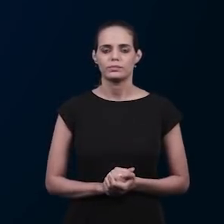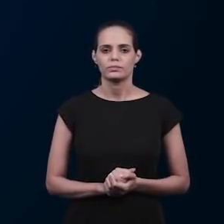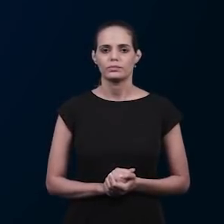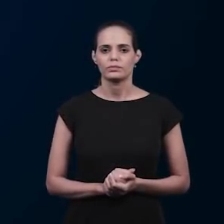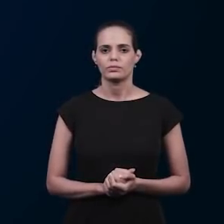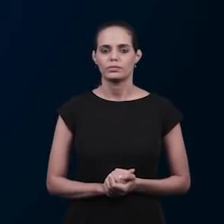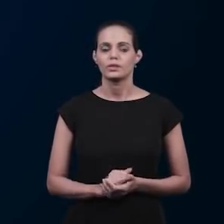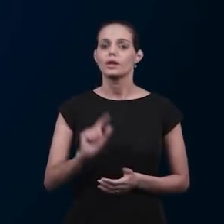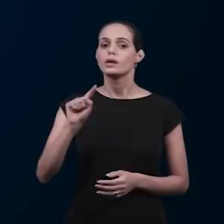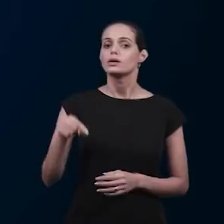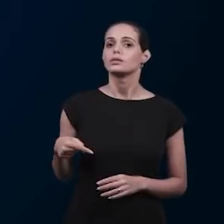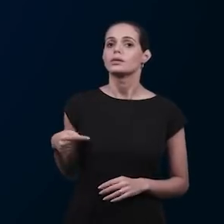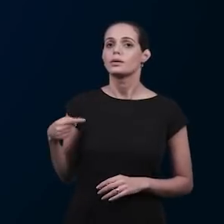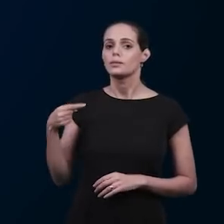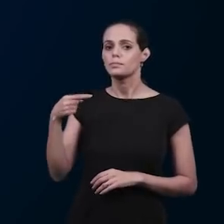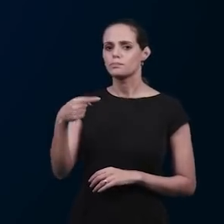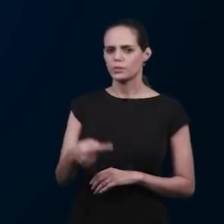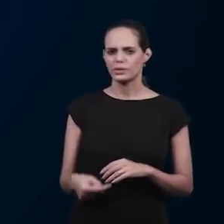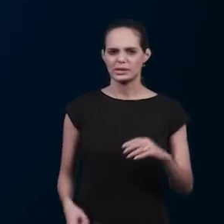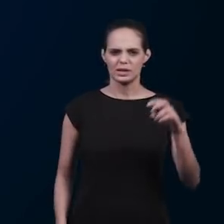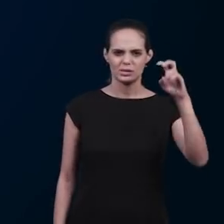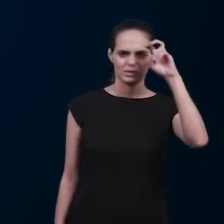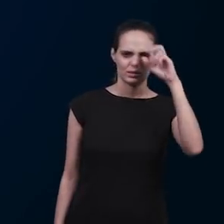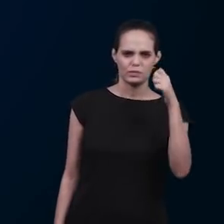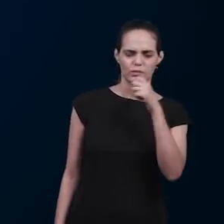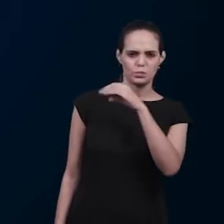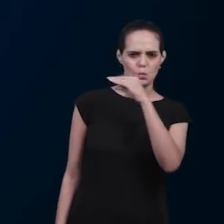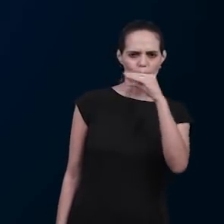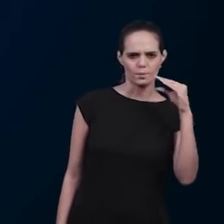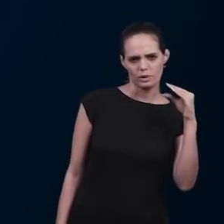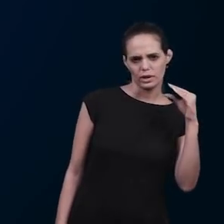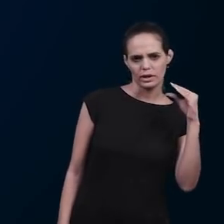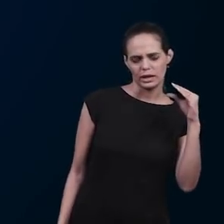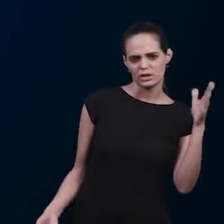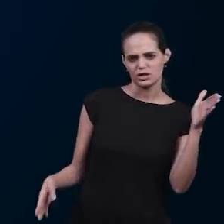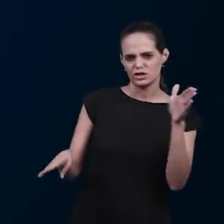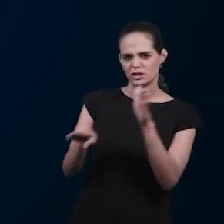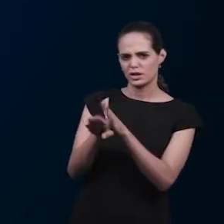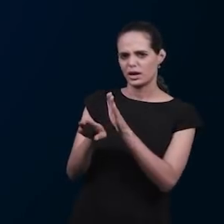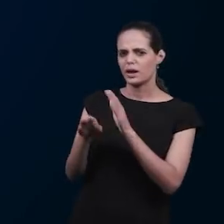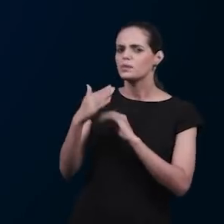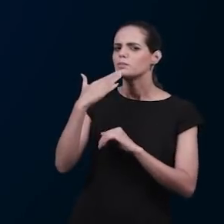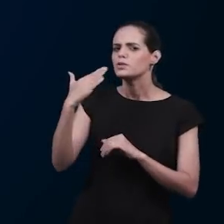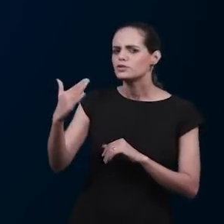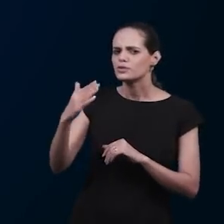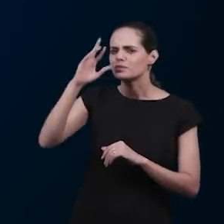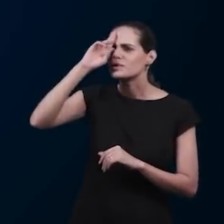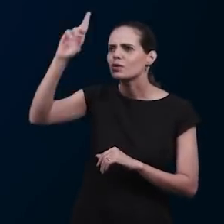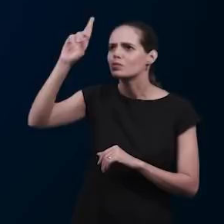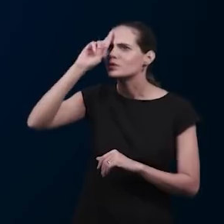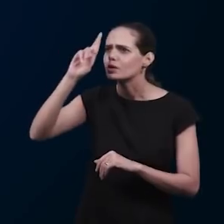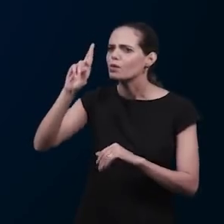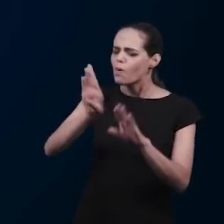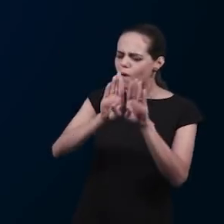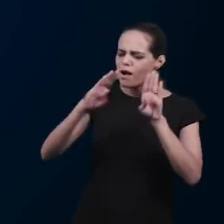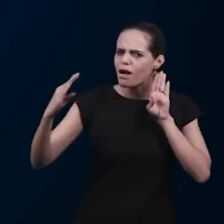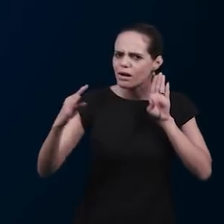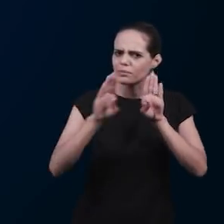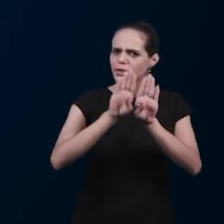assim: e depois chegaram também as outras virgens, dizendo: Senhor, Senhor,